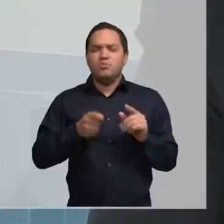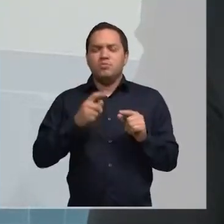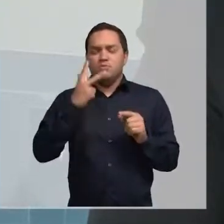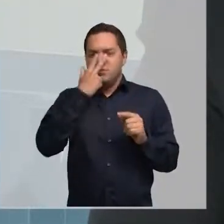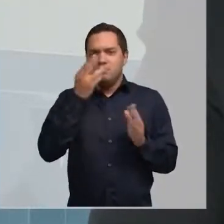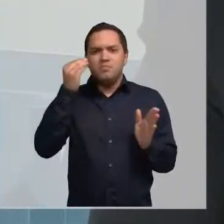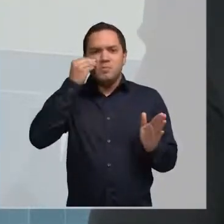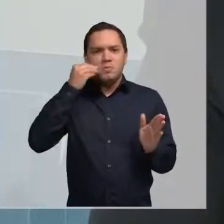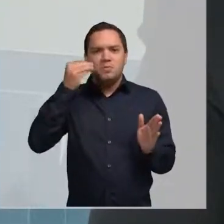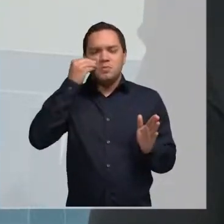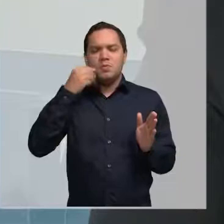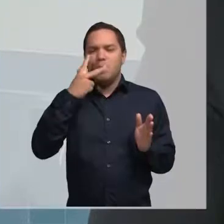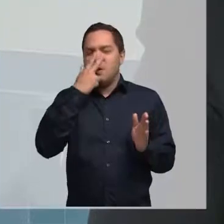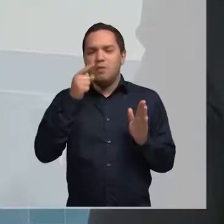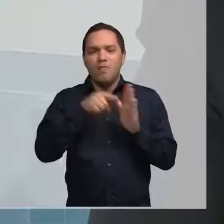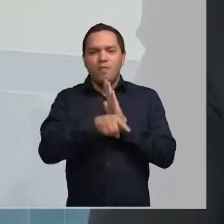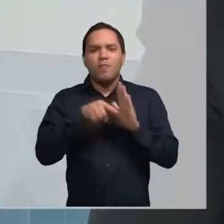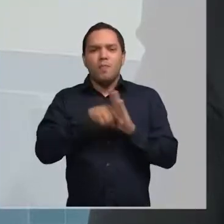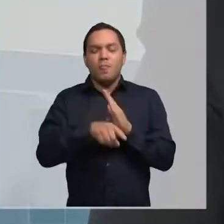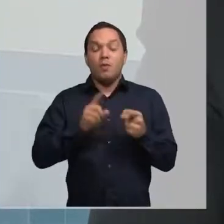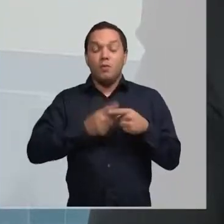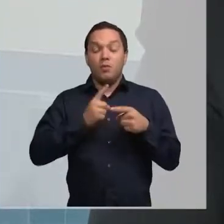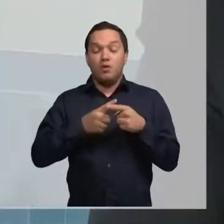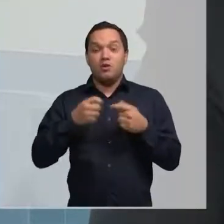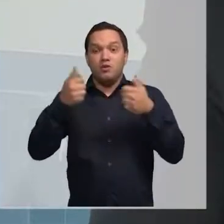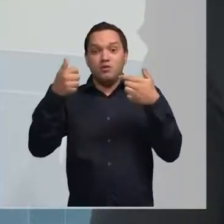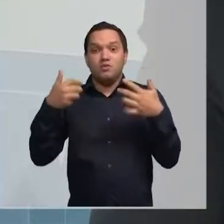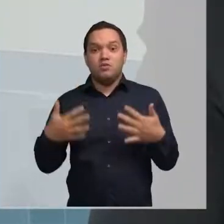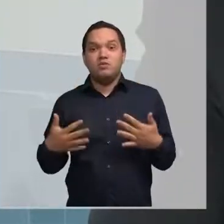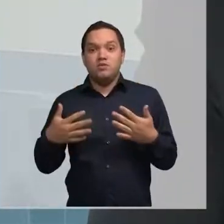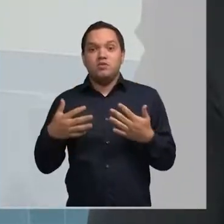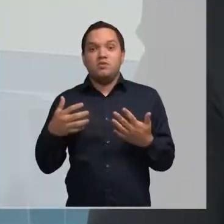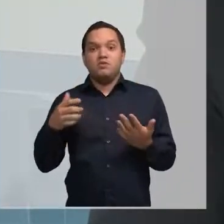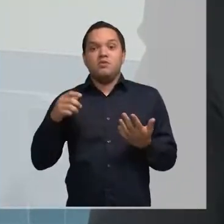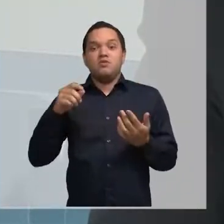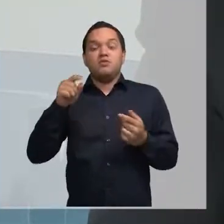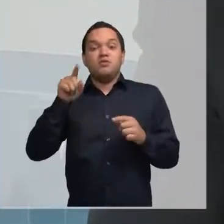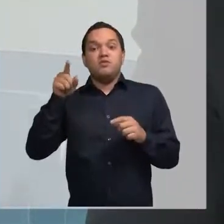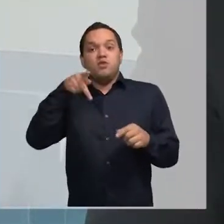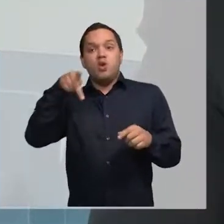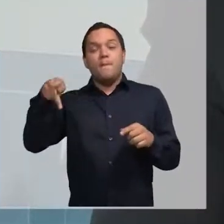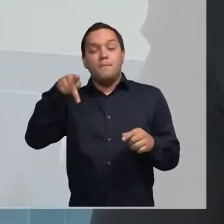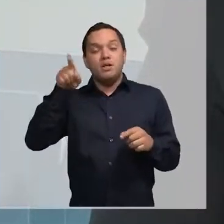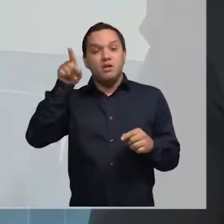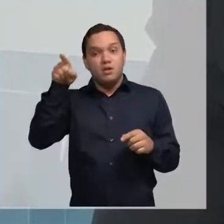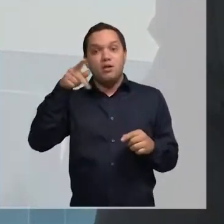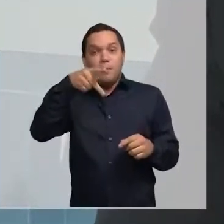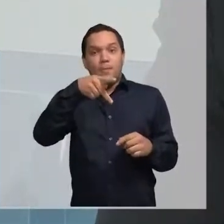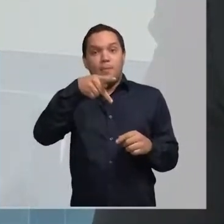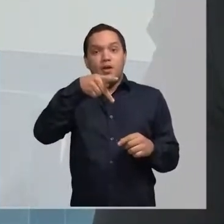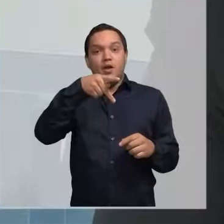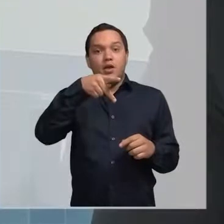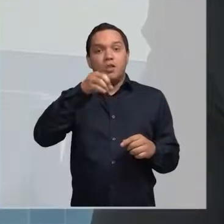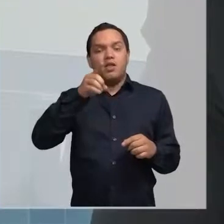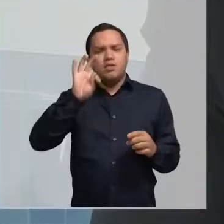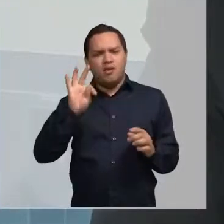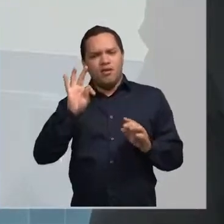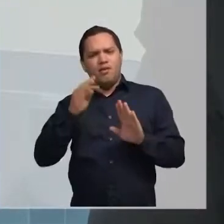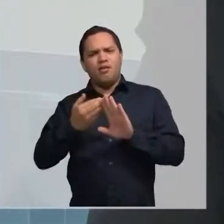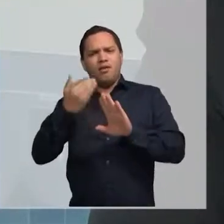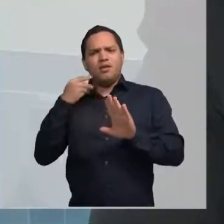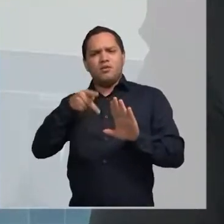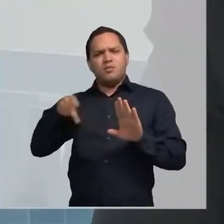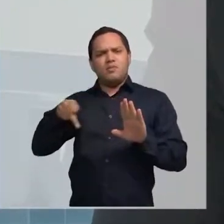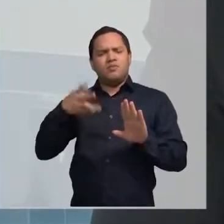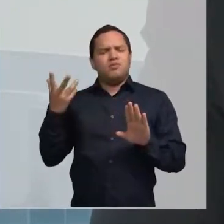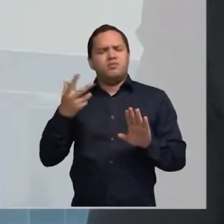Tentaram intimidar o Ciro com a vida do Lupe, que é presidente do PDT, antes do Ciro chegar no PDT. Pra